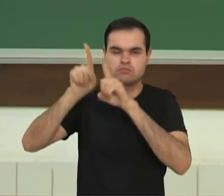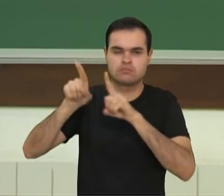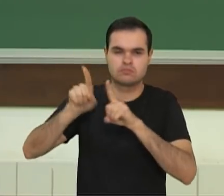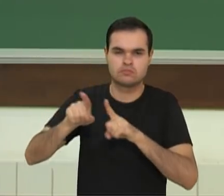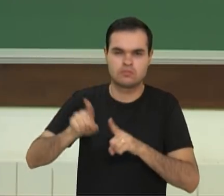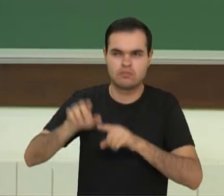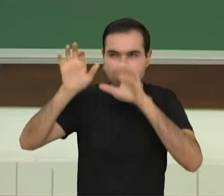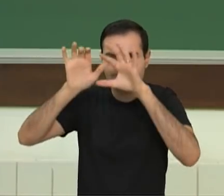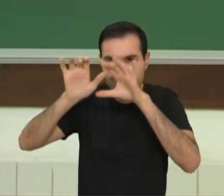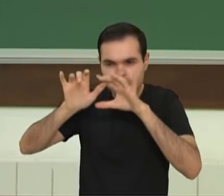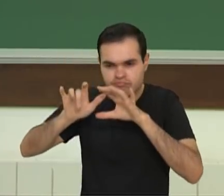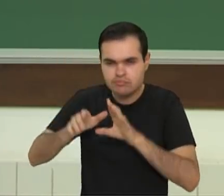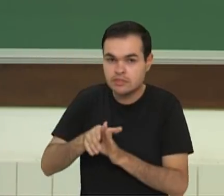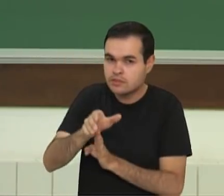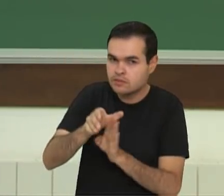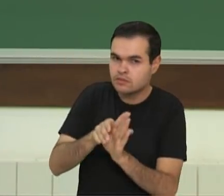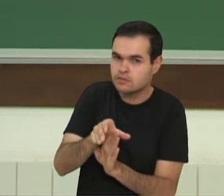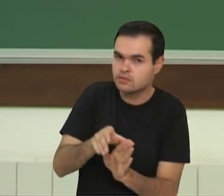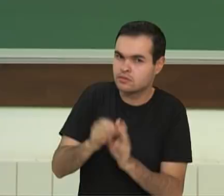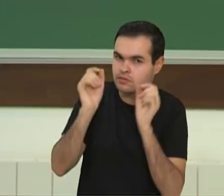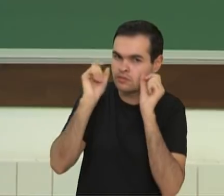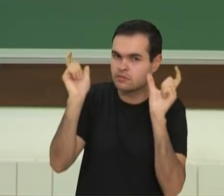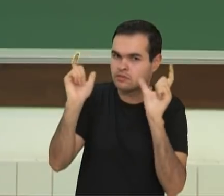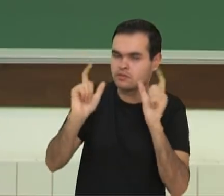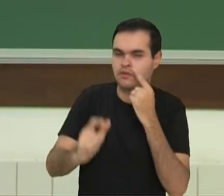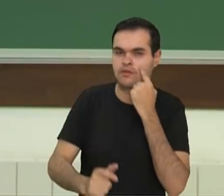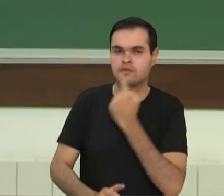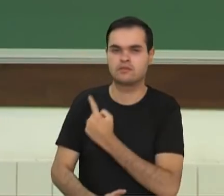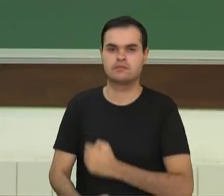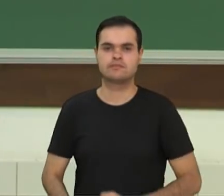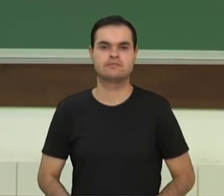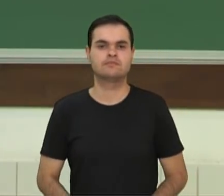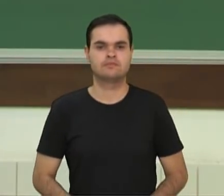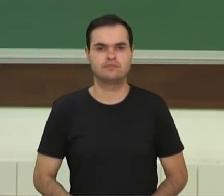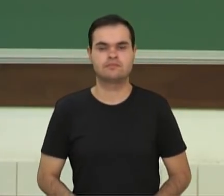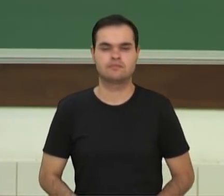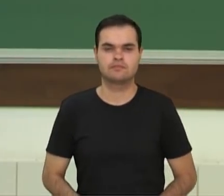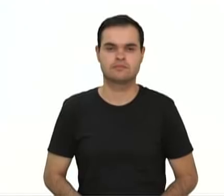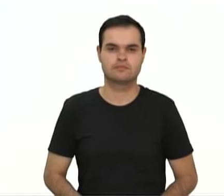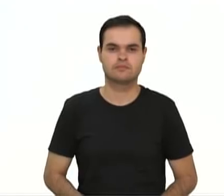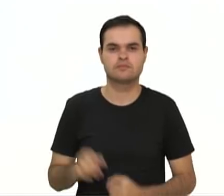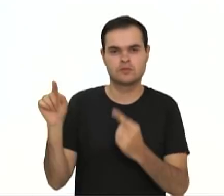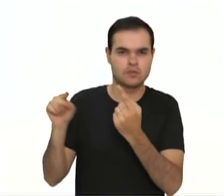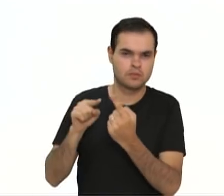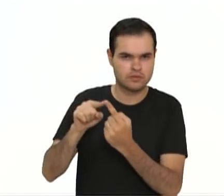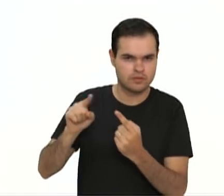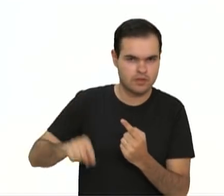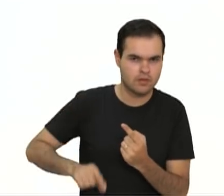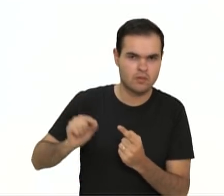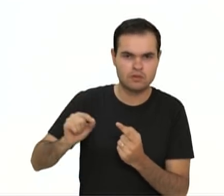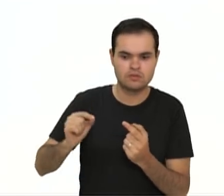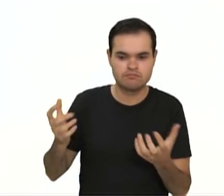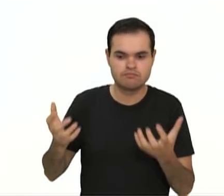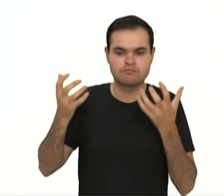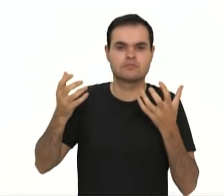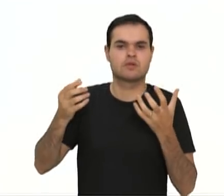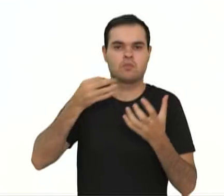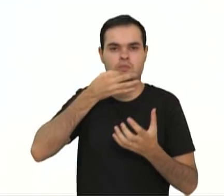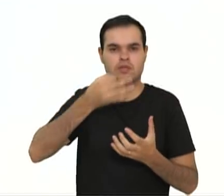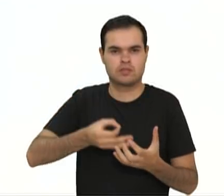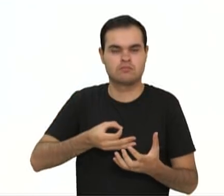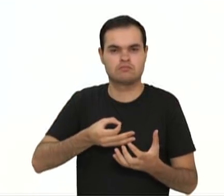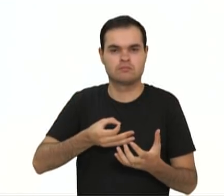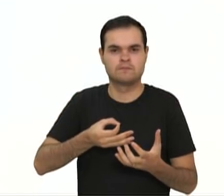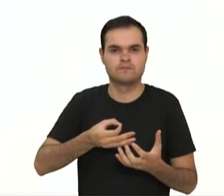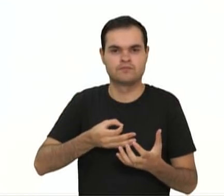que indicam advertência, indicam alerta. Veja só. O objetivo é enfatizar a opinião